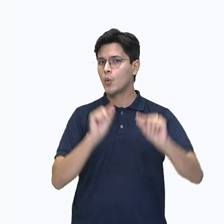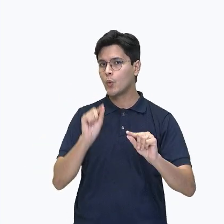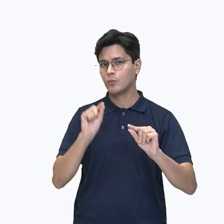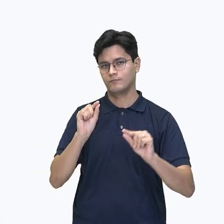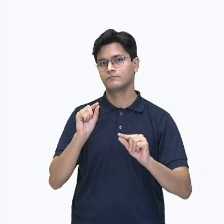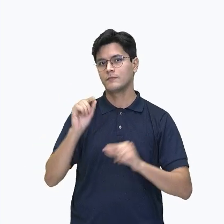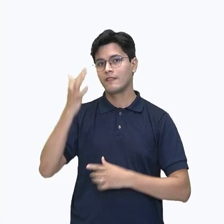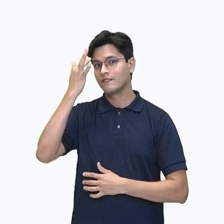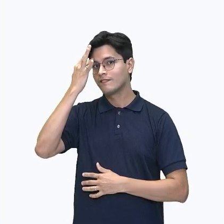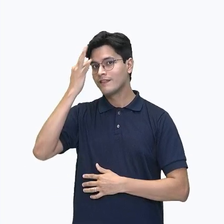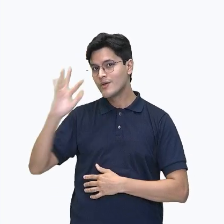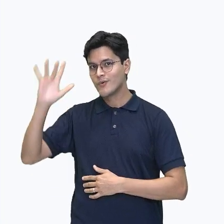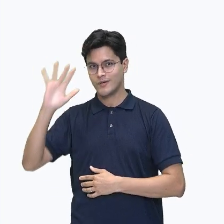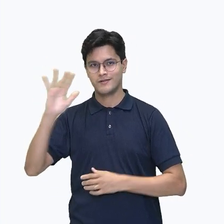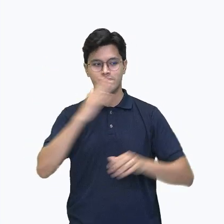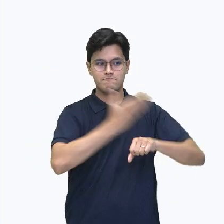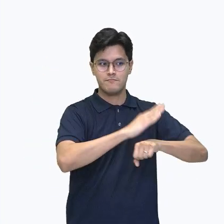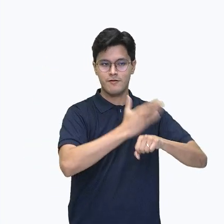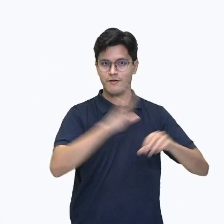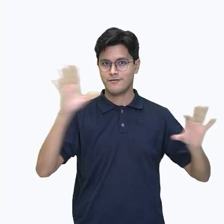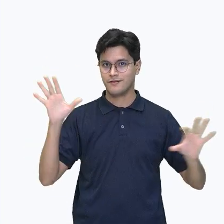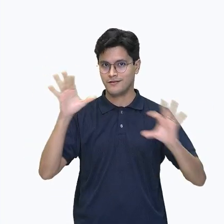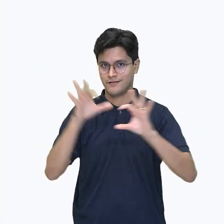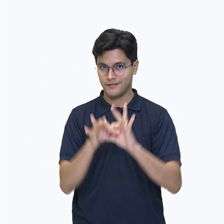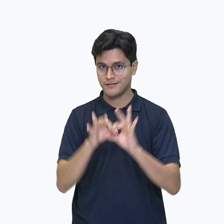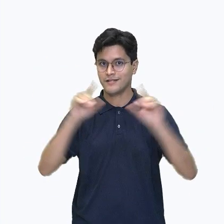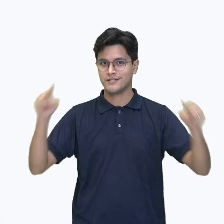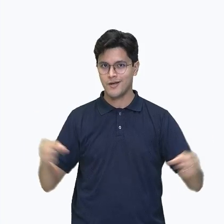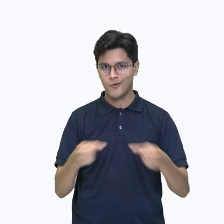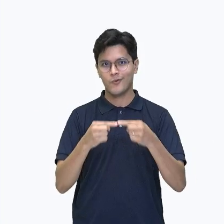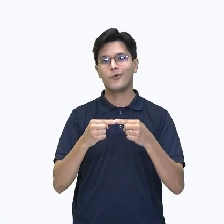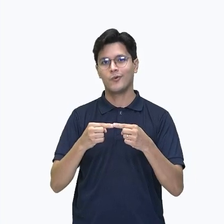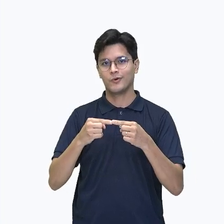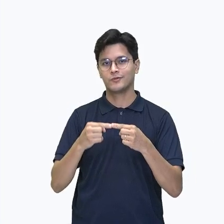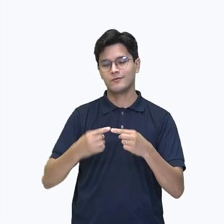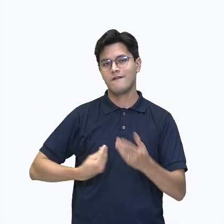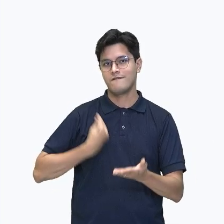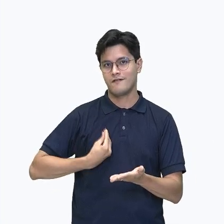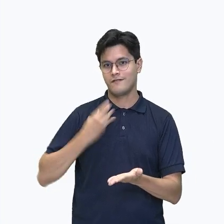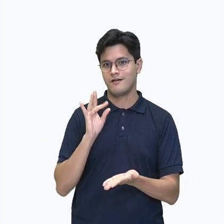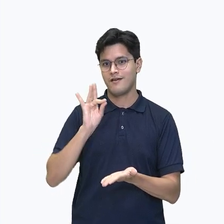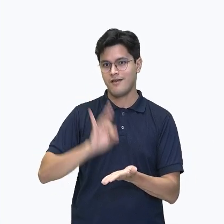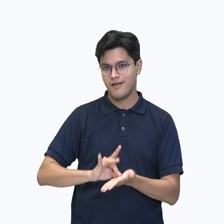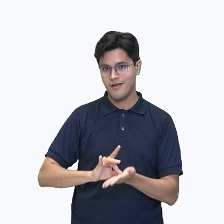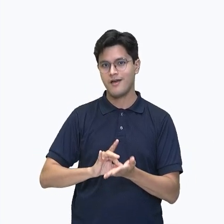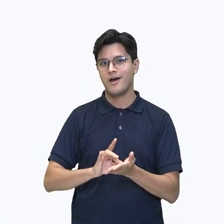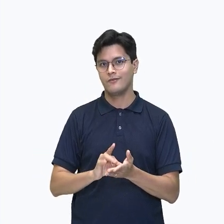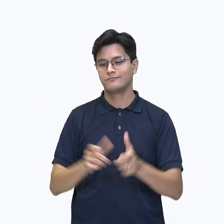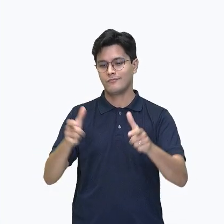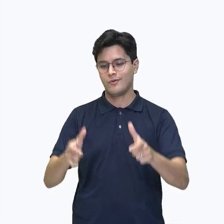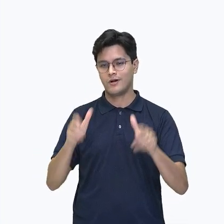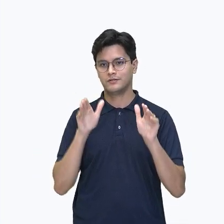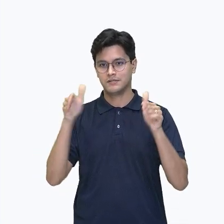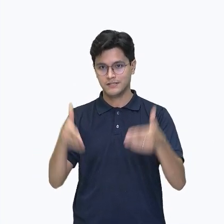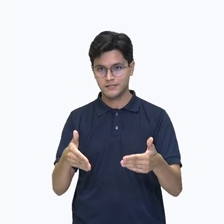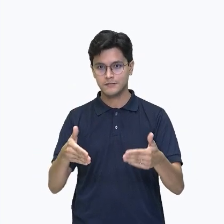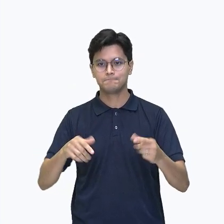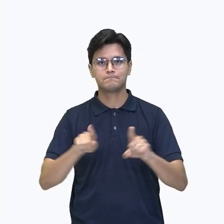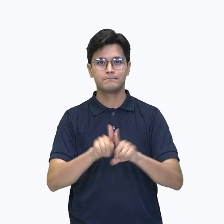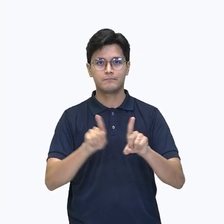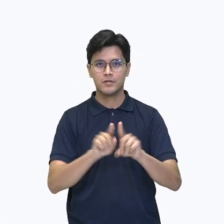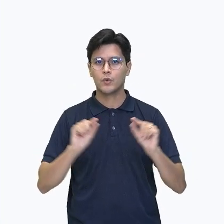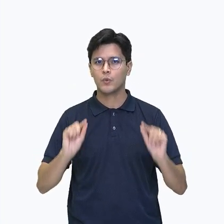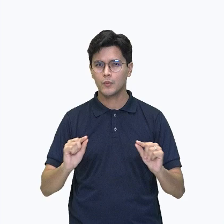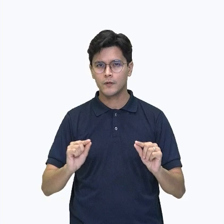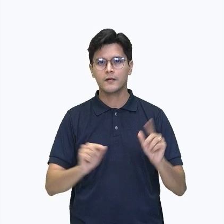também o registro das etapas do plano de aula, né, Ellen? É isso mesmo. Muito bem. Sobre os estudantes, professora Ellen, o que a gente